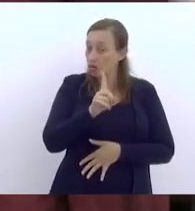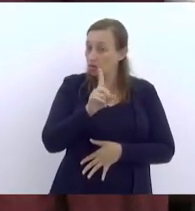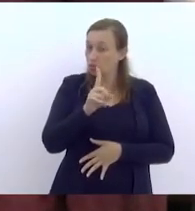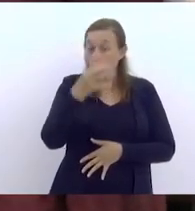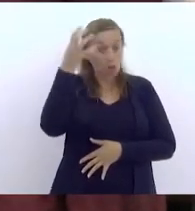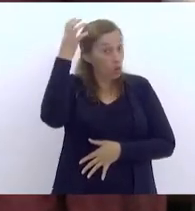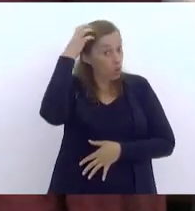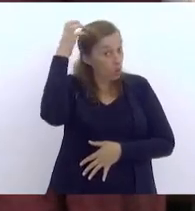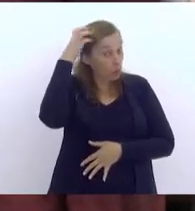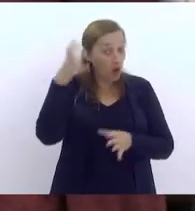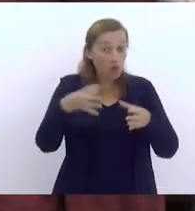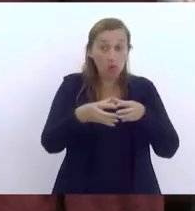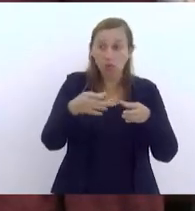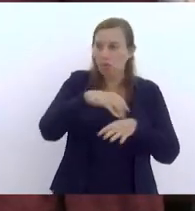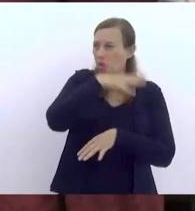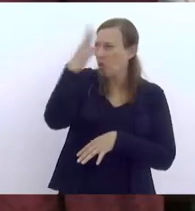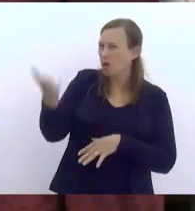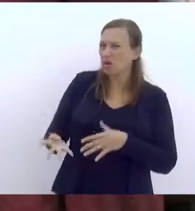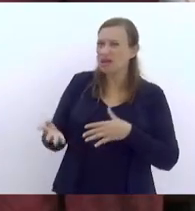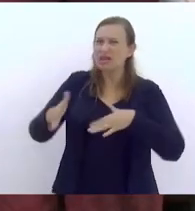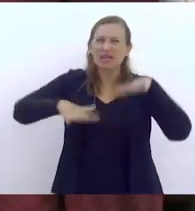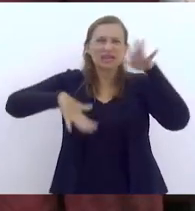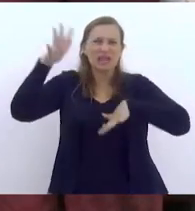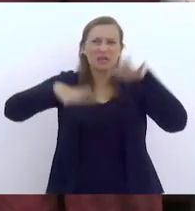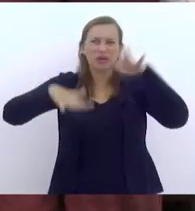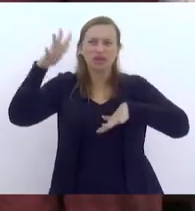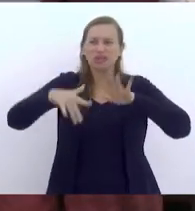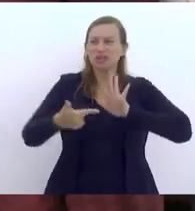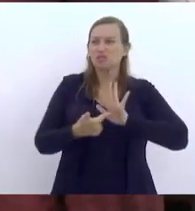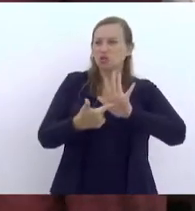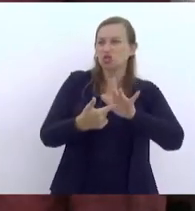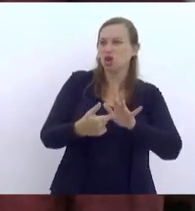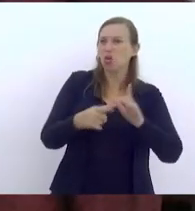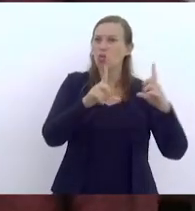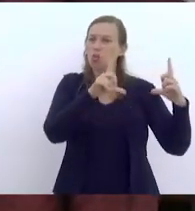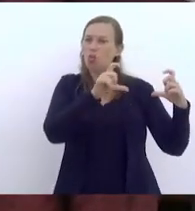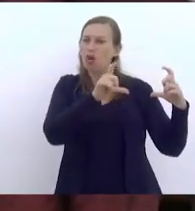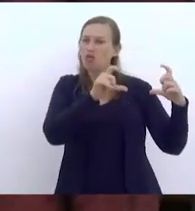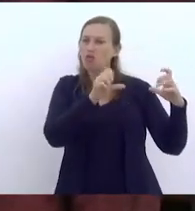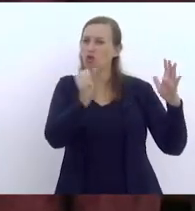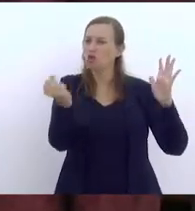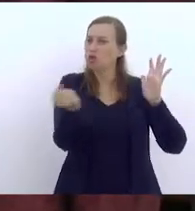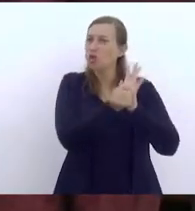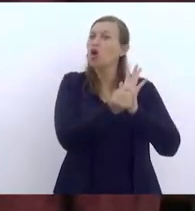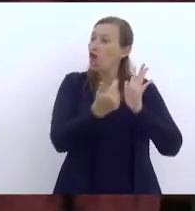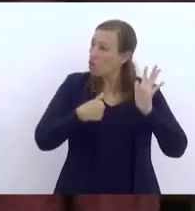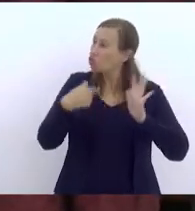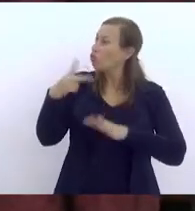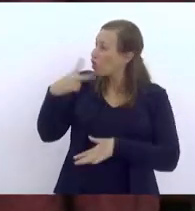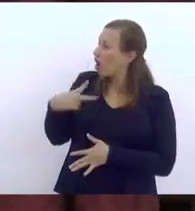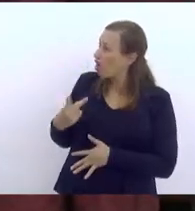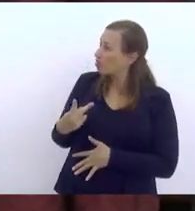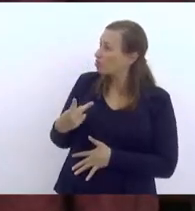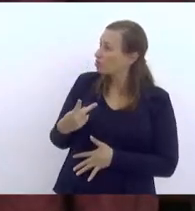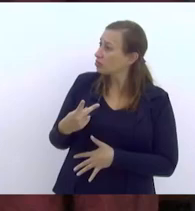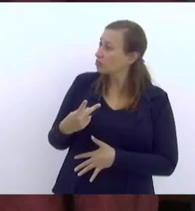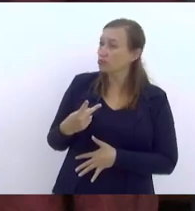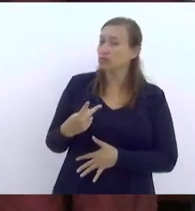Arco-Íris, independente de alguém aparecer aqui com uma foto, com uma logo, eu estou afirmando,